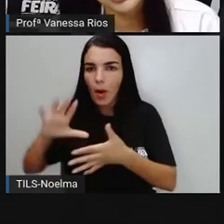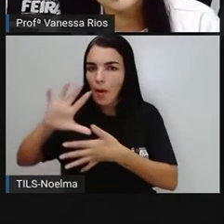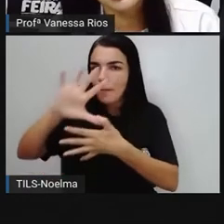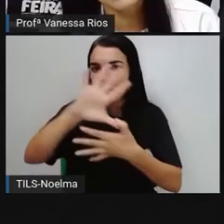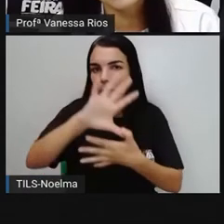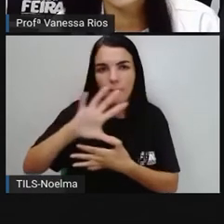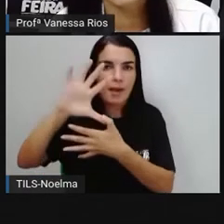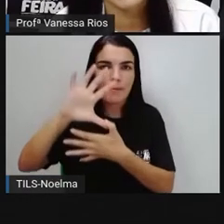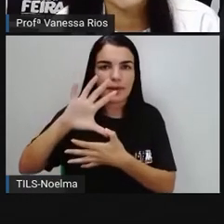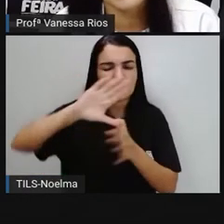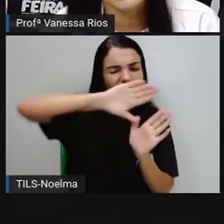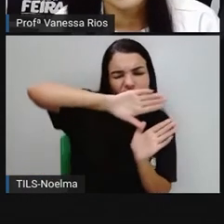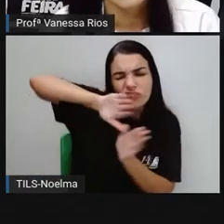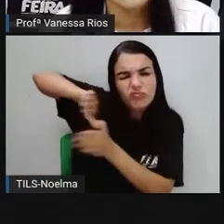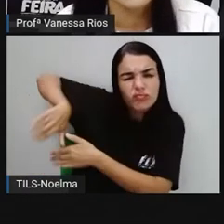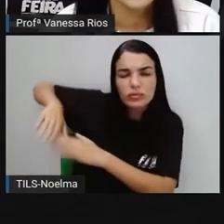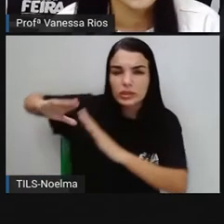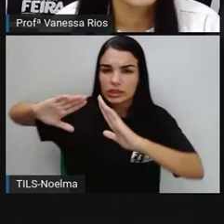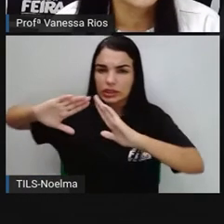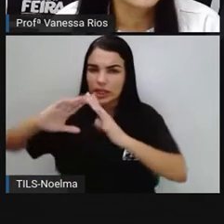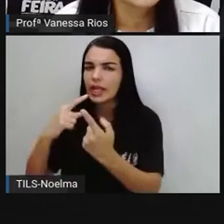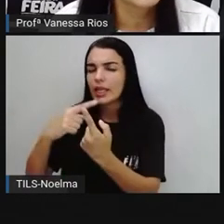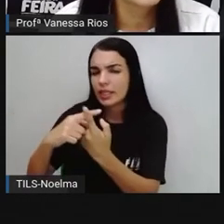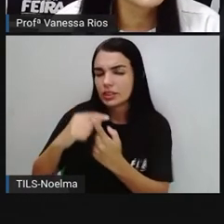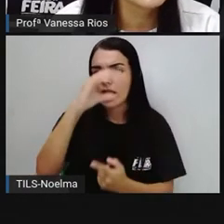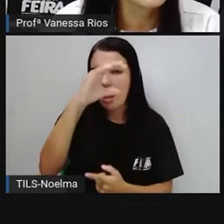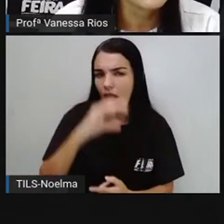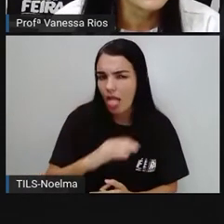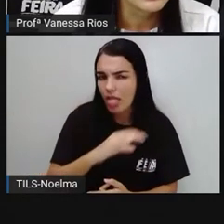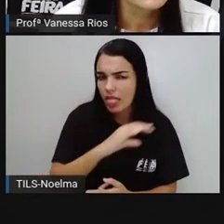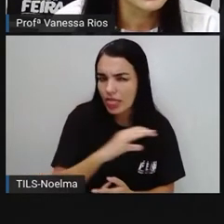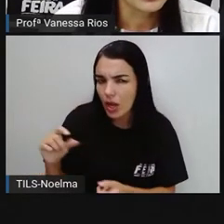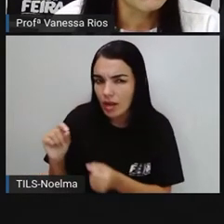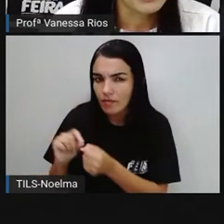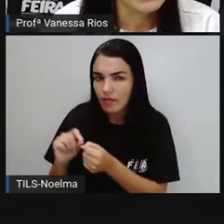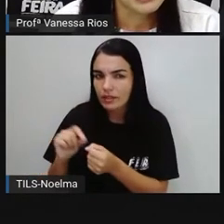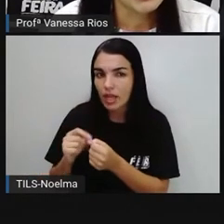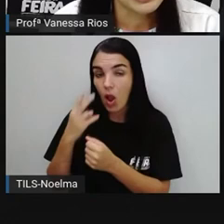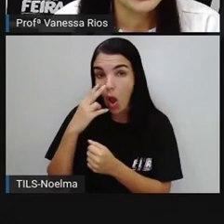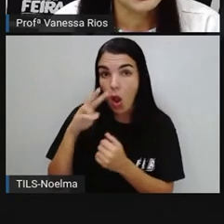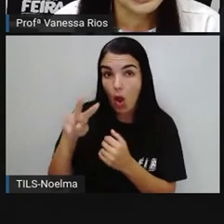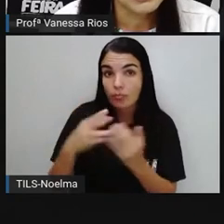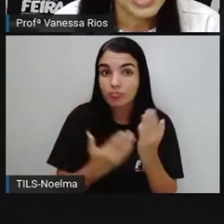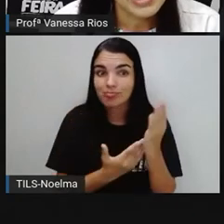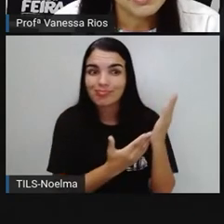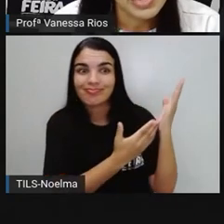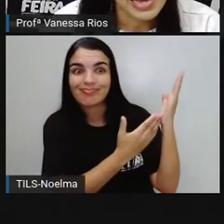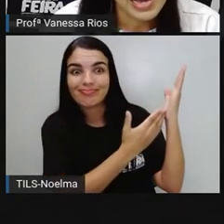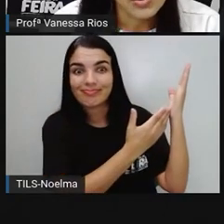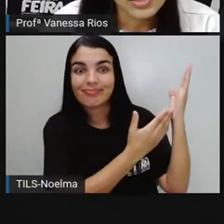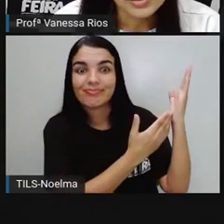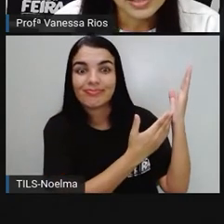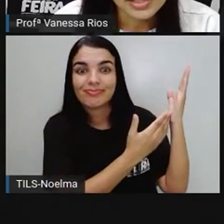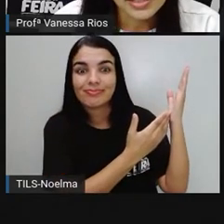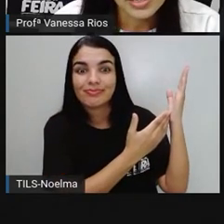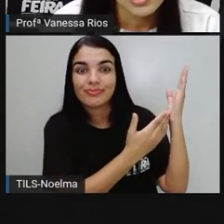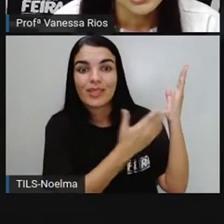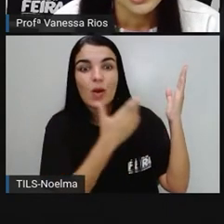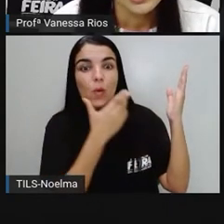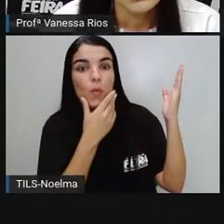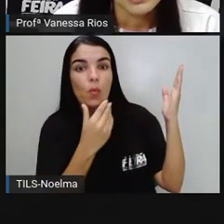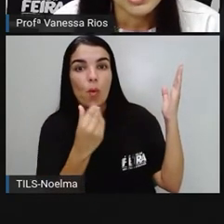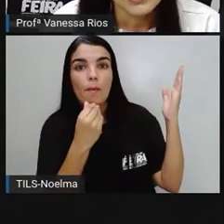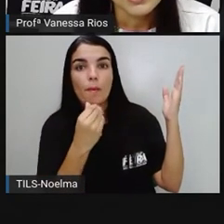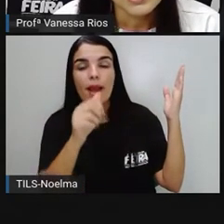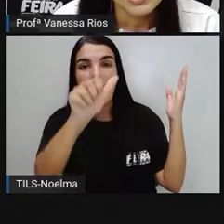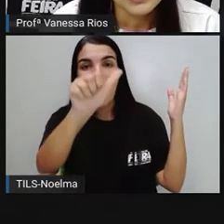dos desenhos de mapas que a Igreja Católica produziu. Esse aqui é o mapa elaborado pelo árabe Al-Idrisi